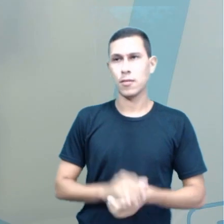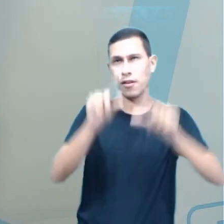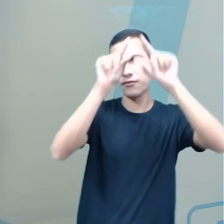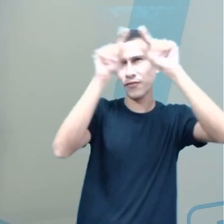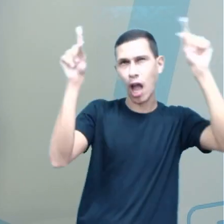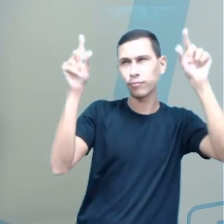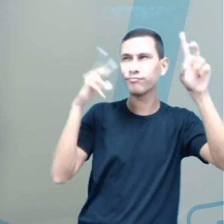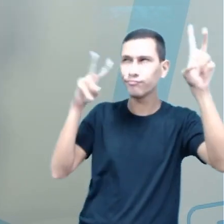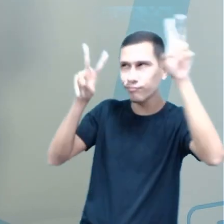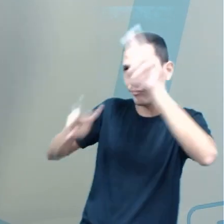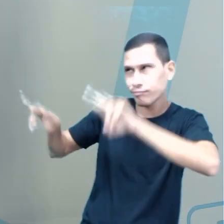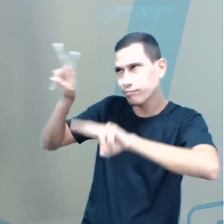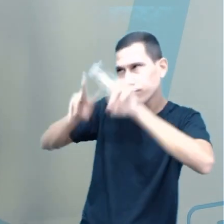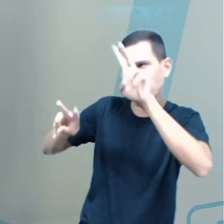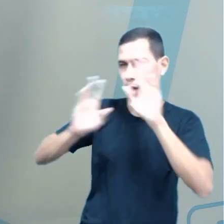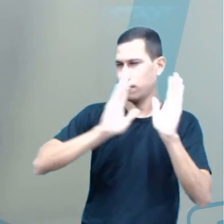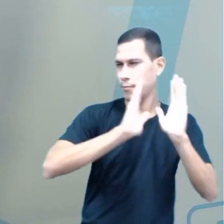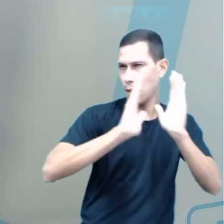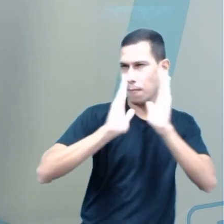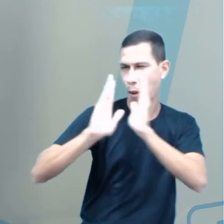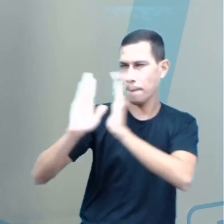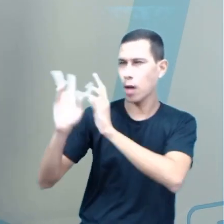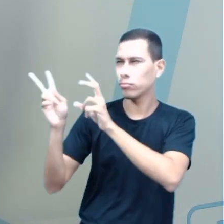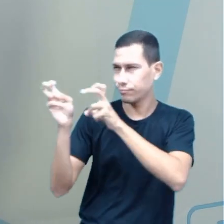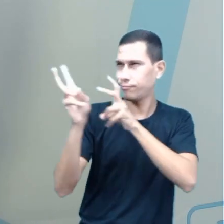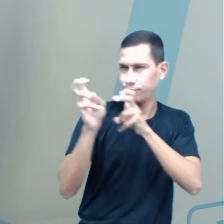coloquei o exemplo passo a passo. Vamos ver o que acontece.